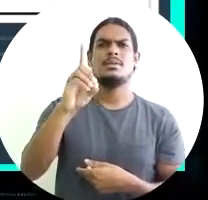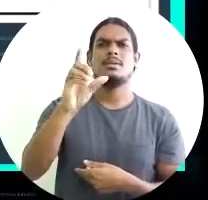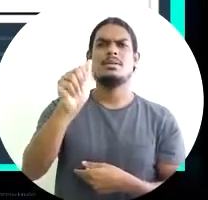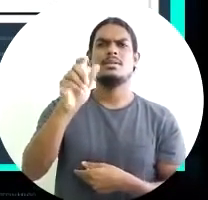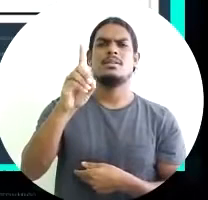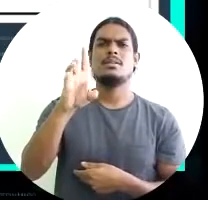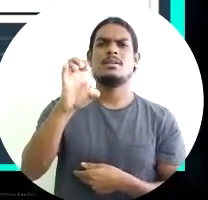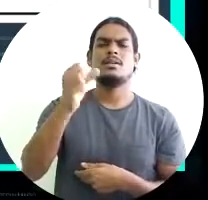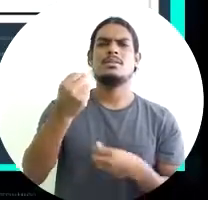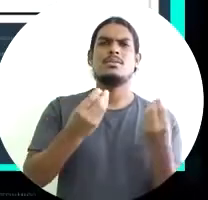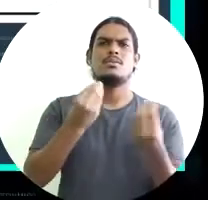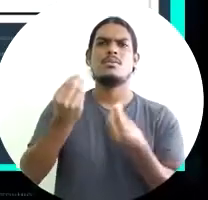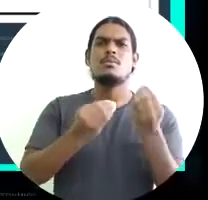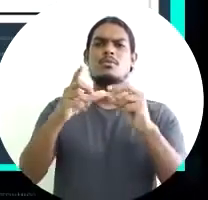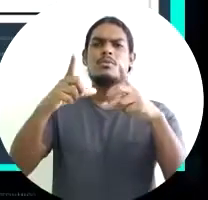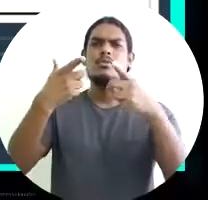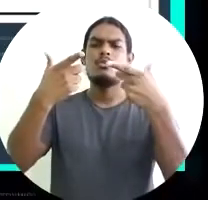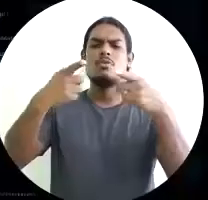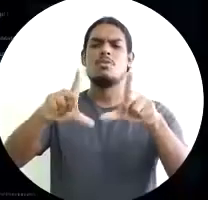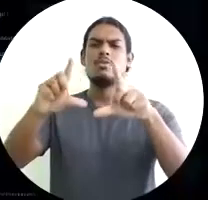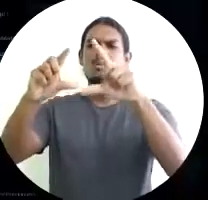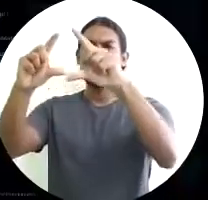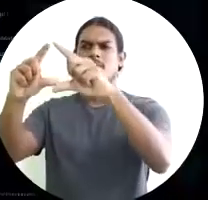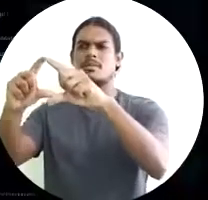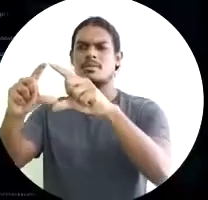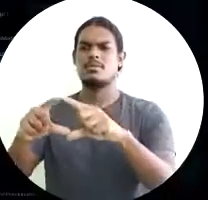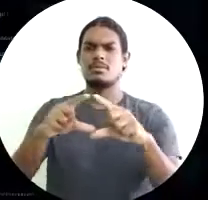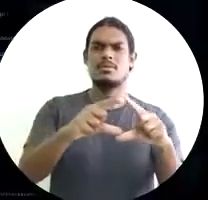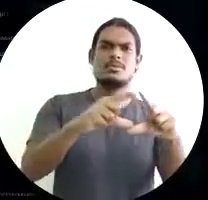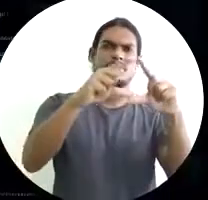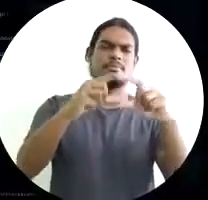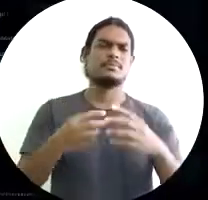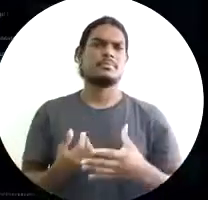e comportamentos da imagem. Mas tem uma